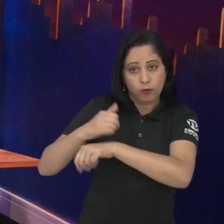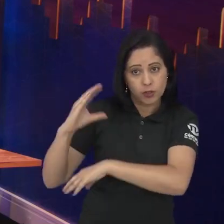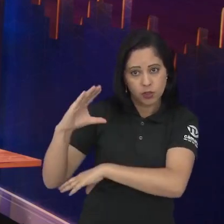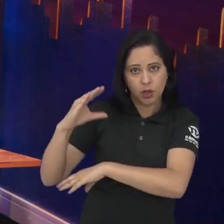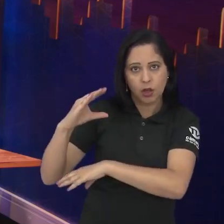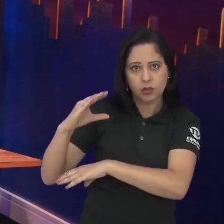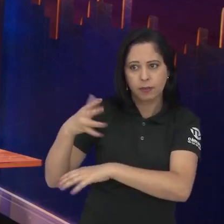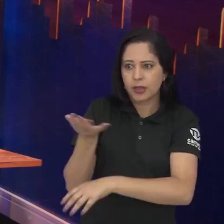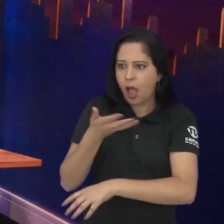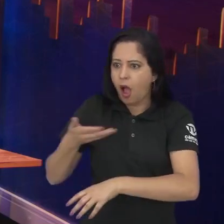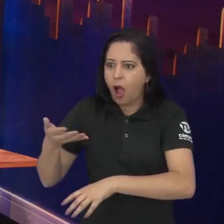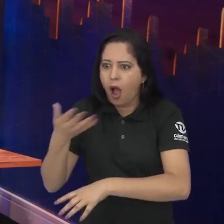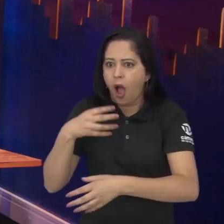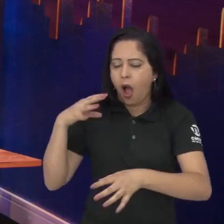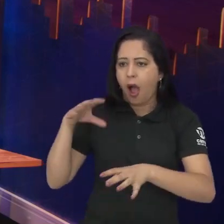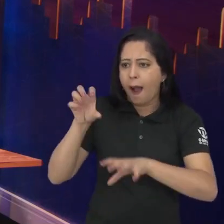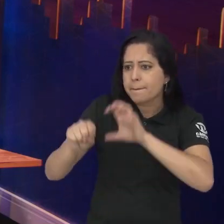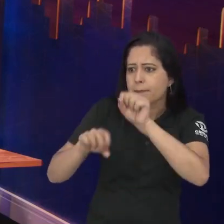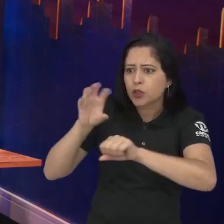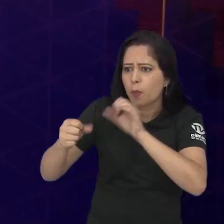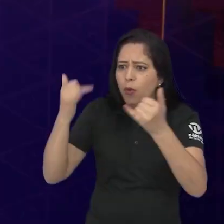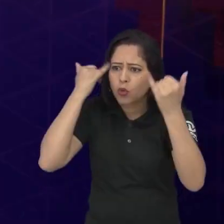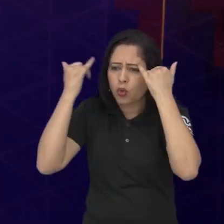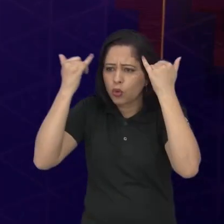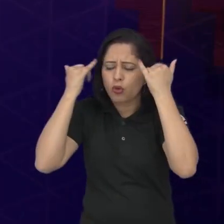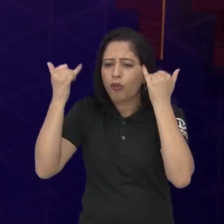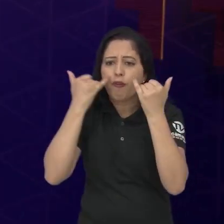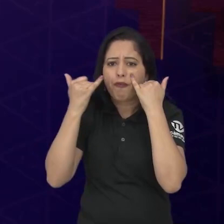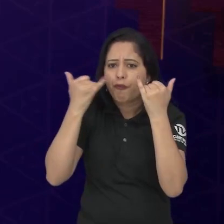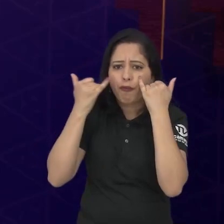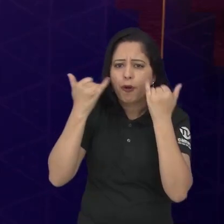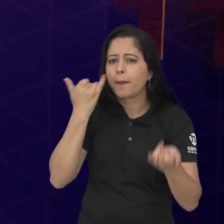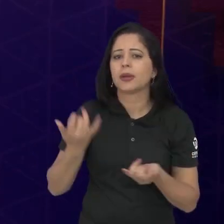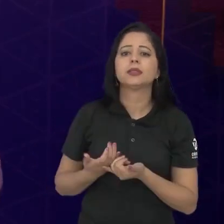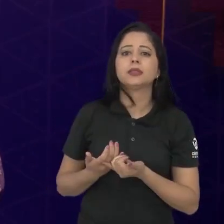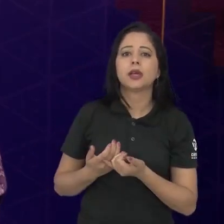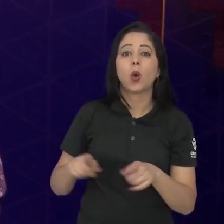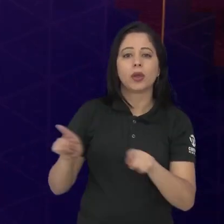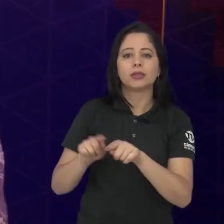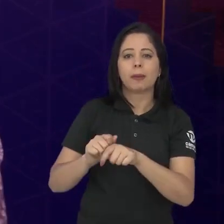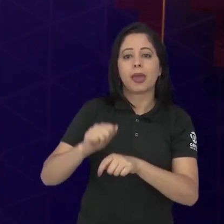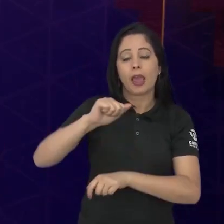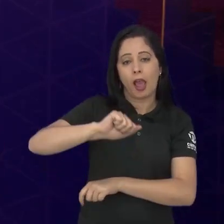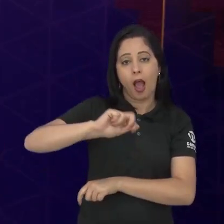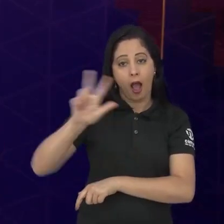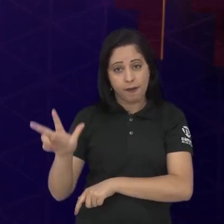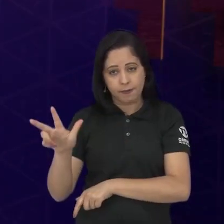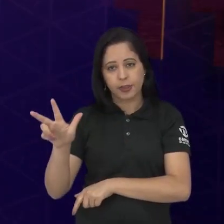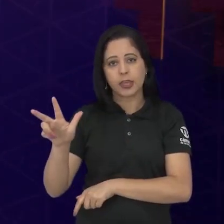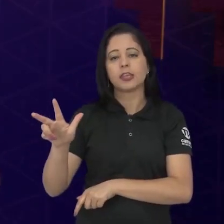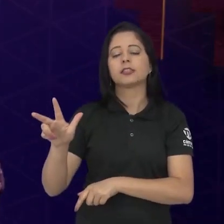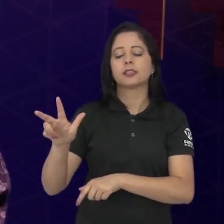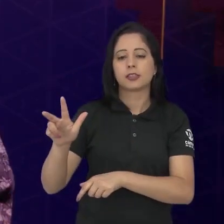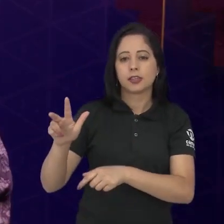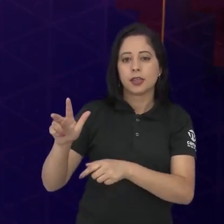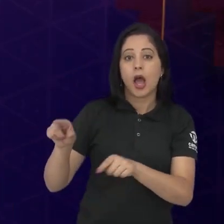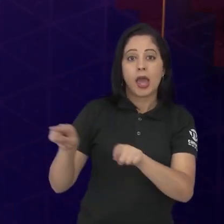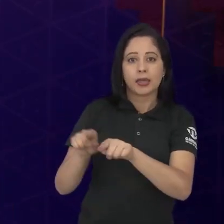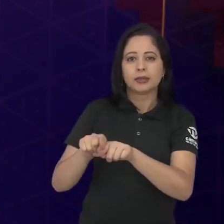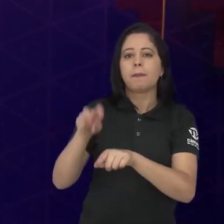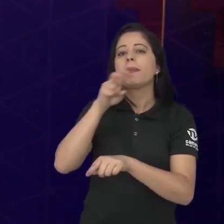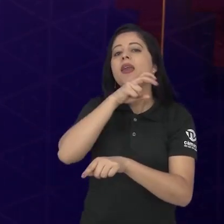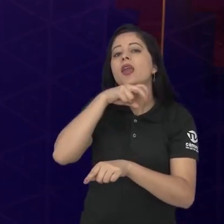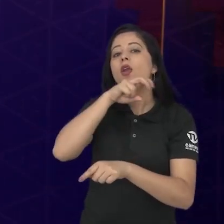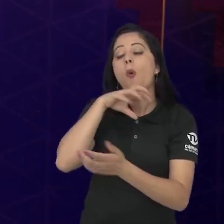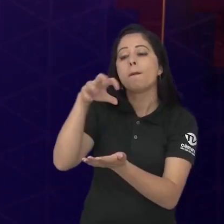cientistas, eles correram para conseguir desenvolver, os órgãos fiscalizadores também, tipo a Anvisa testou muito bem, o